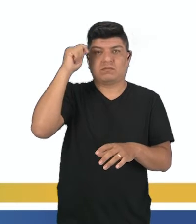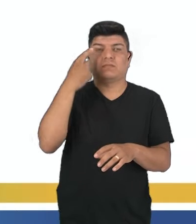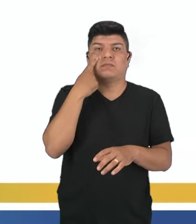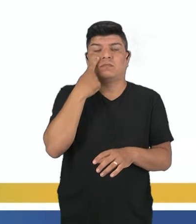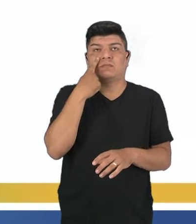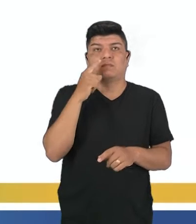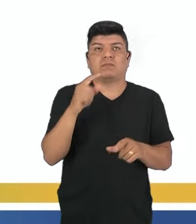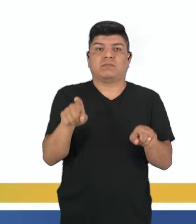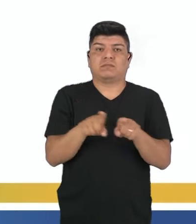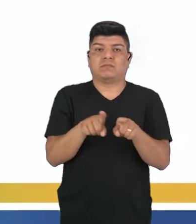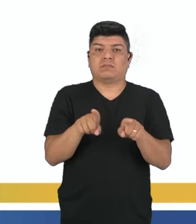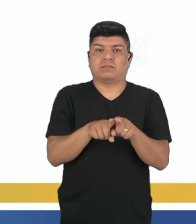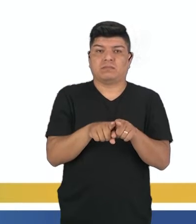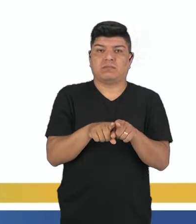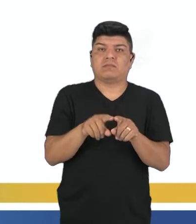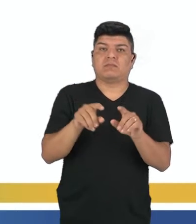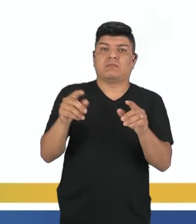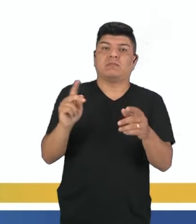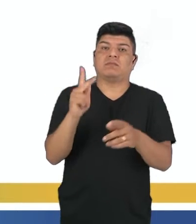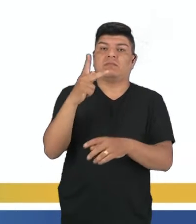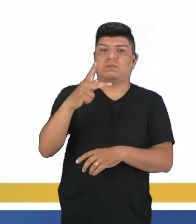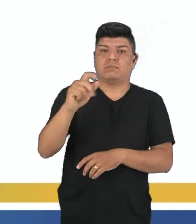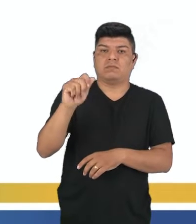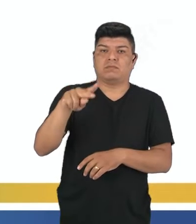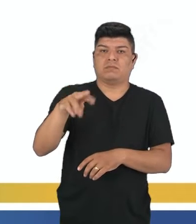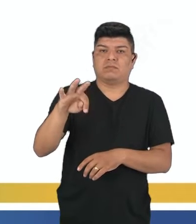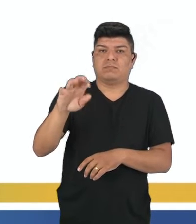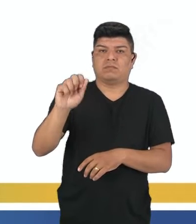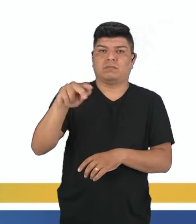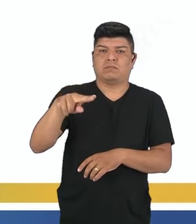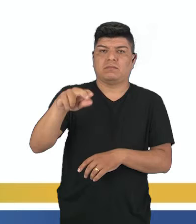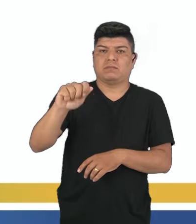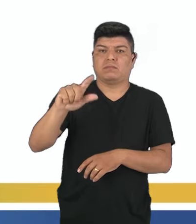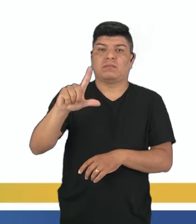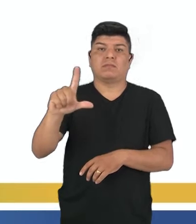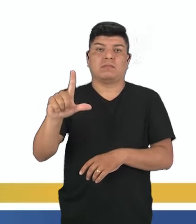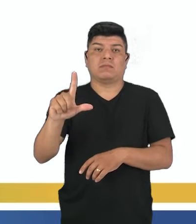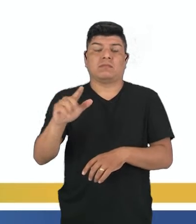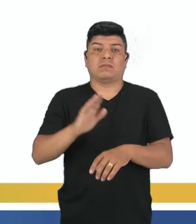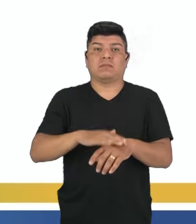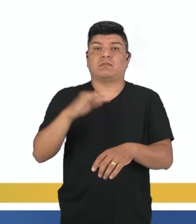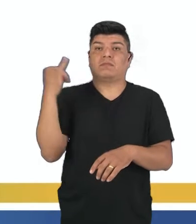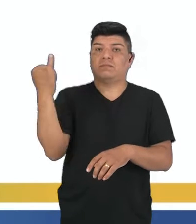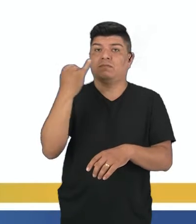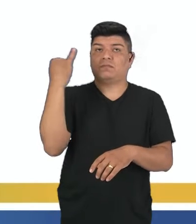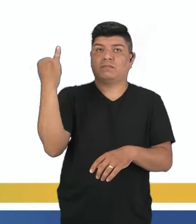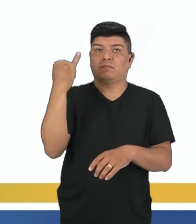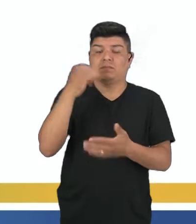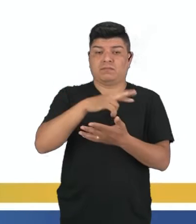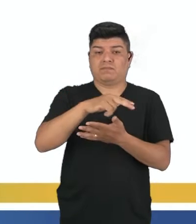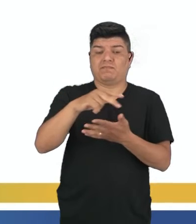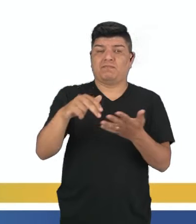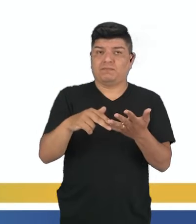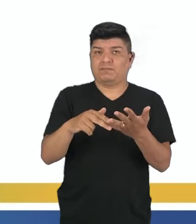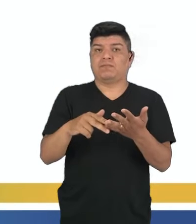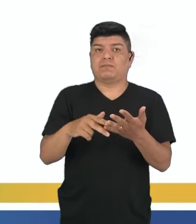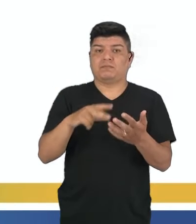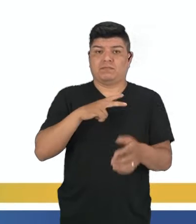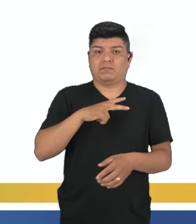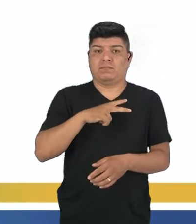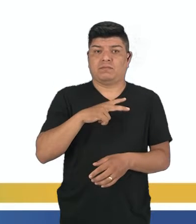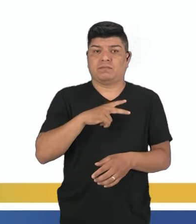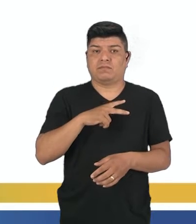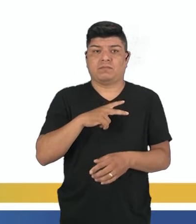que ocorreu com o Pantanal. O Pantanal é um dos biomas mais ricos do Brasil. Tem uma biodiversidade